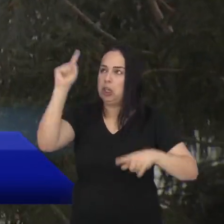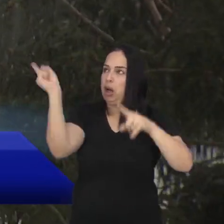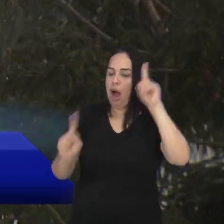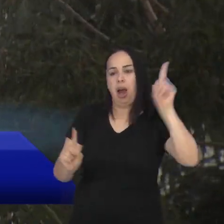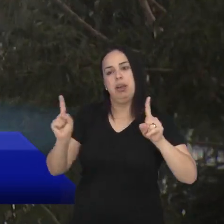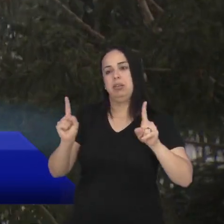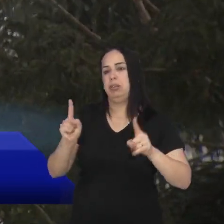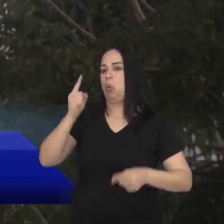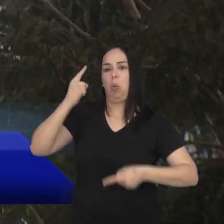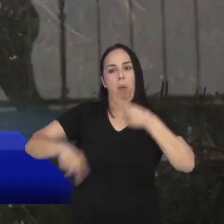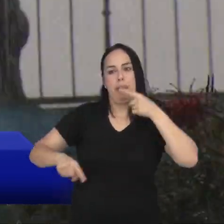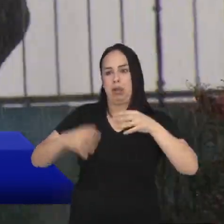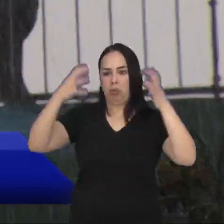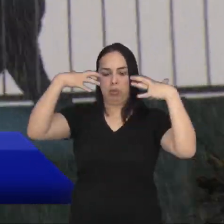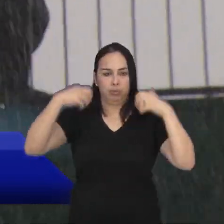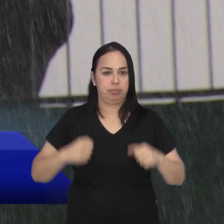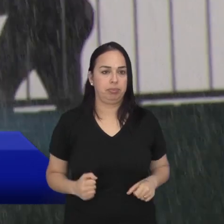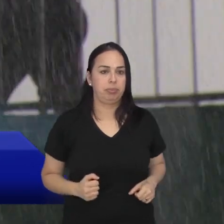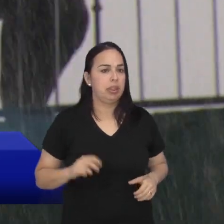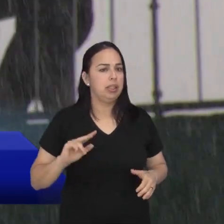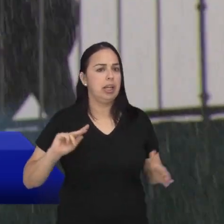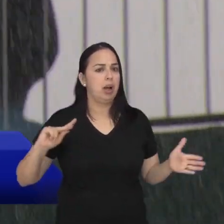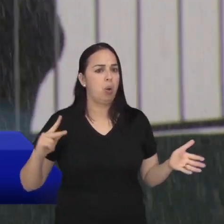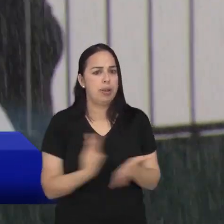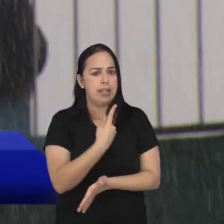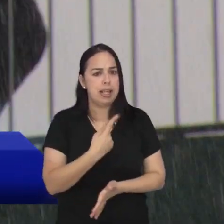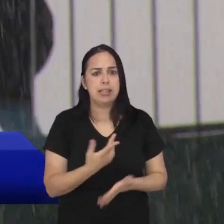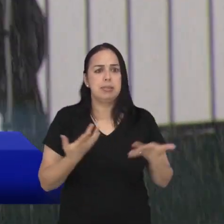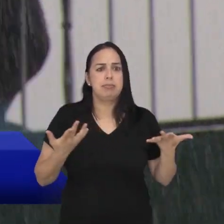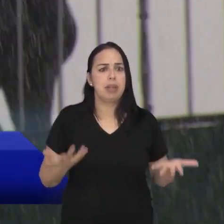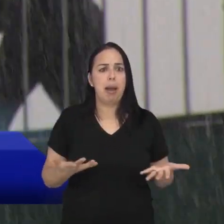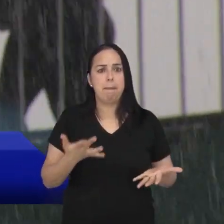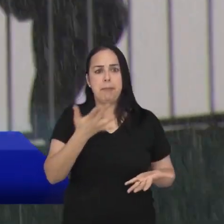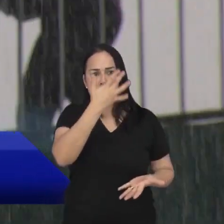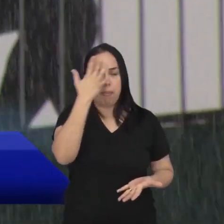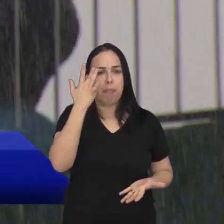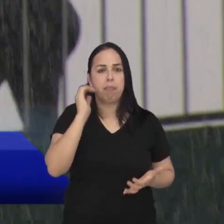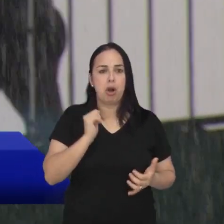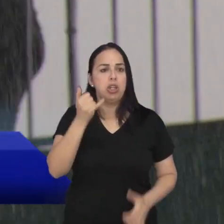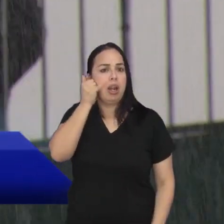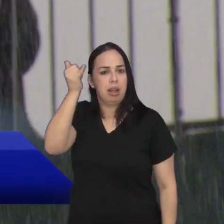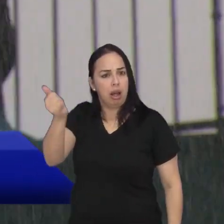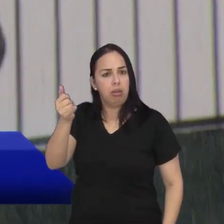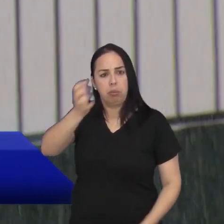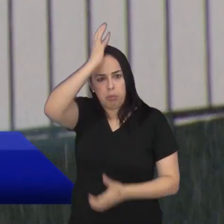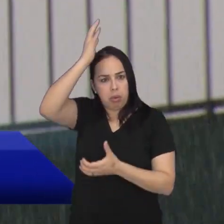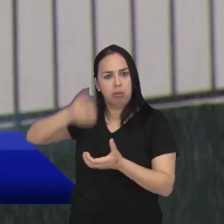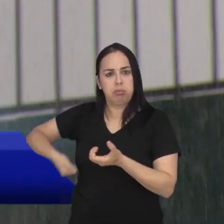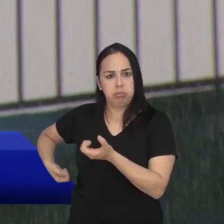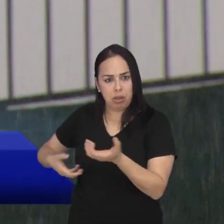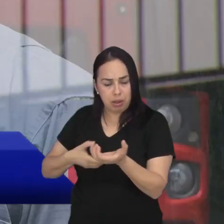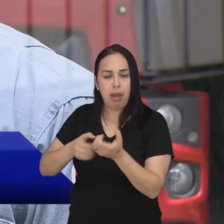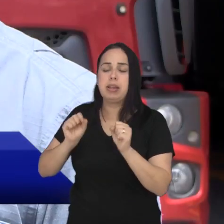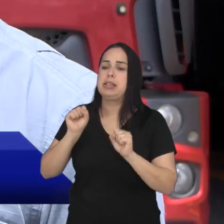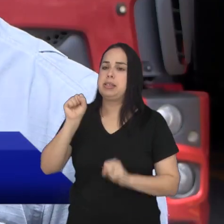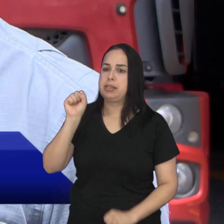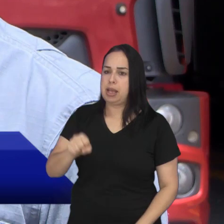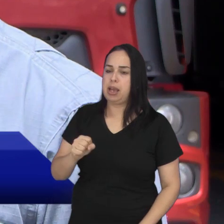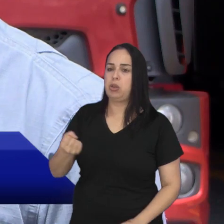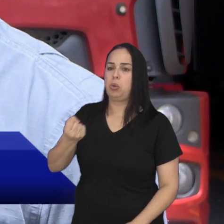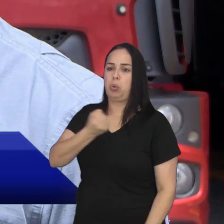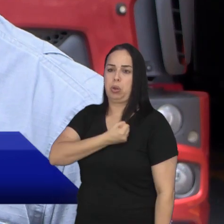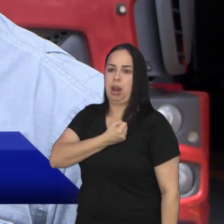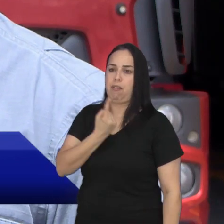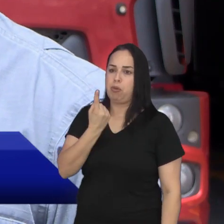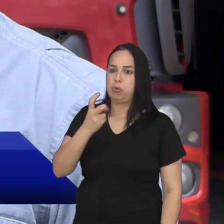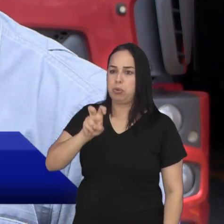é o ideal que vá tomar banho nesse momento. E nessas situações de risco, em qualquer uma delas, a pessoa pode acionar o Corpo de Bombeiros? Sim, através